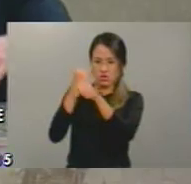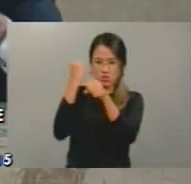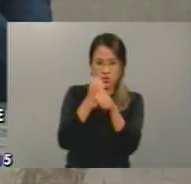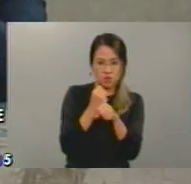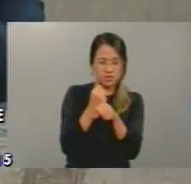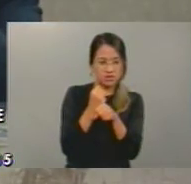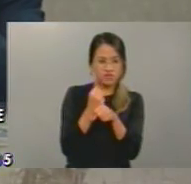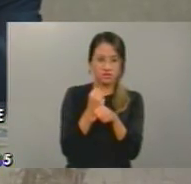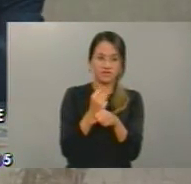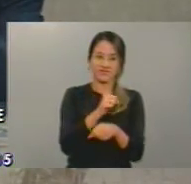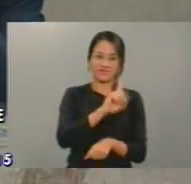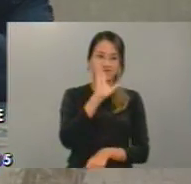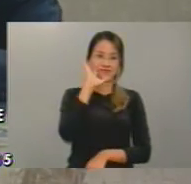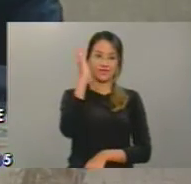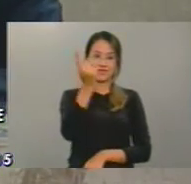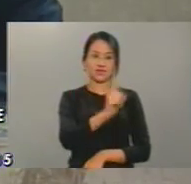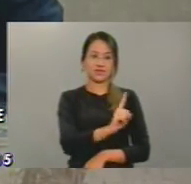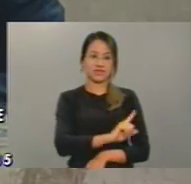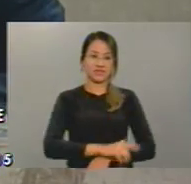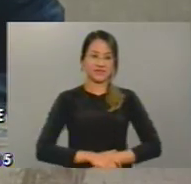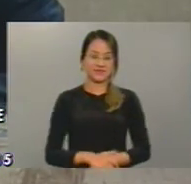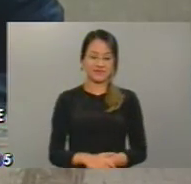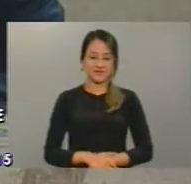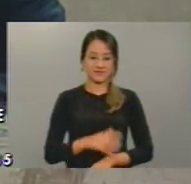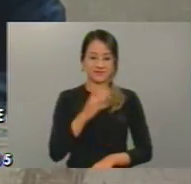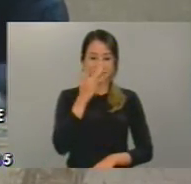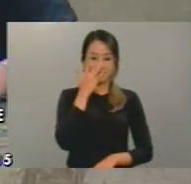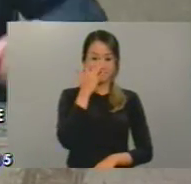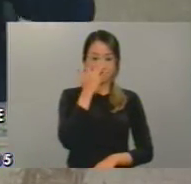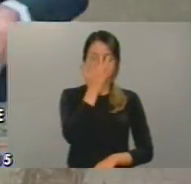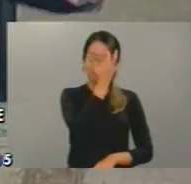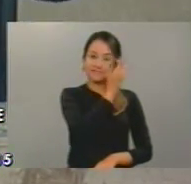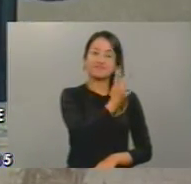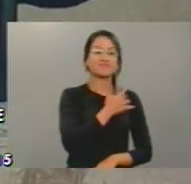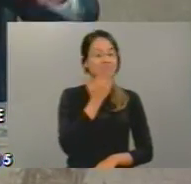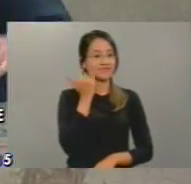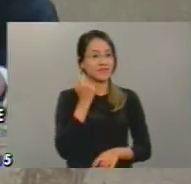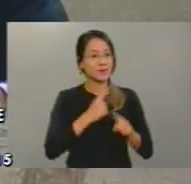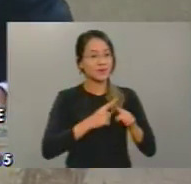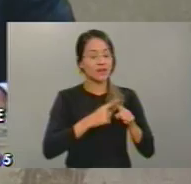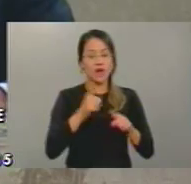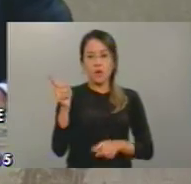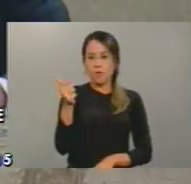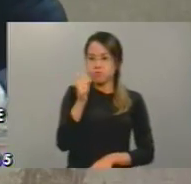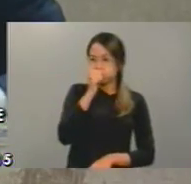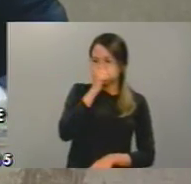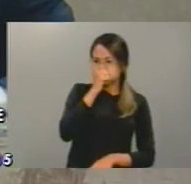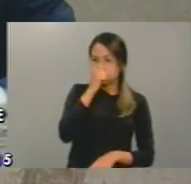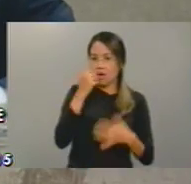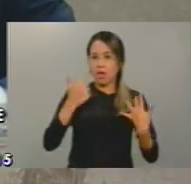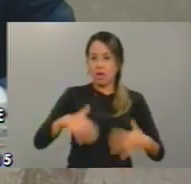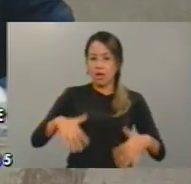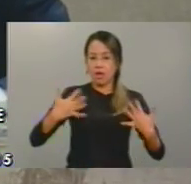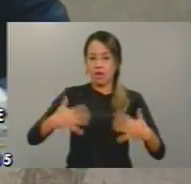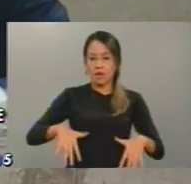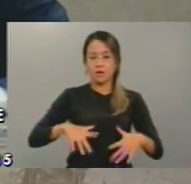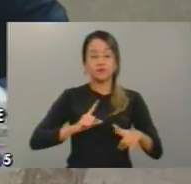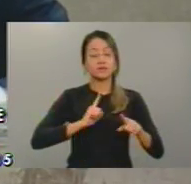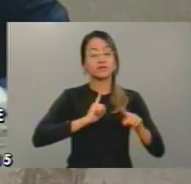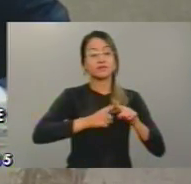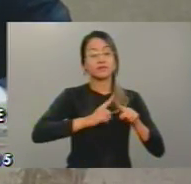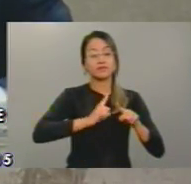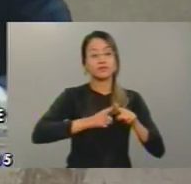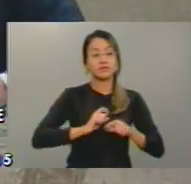está fazendo, isso não vai resolver, não. Porque a superlotação dessas unidades, ela perpassa